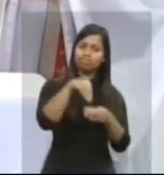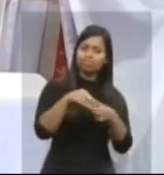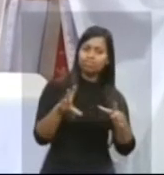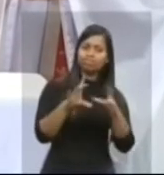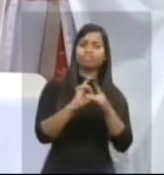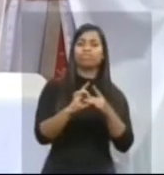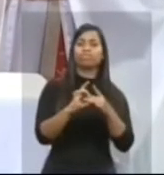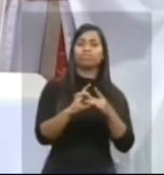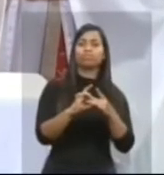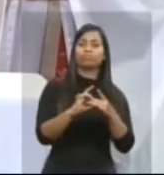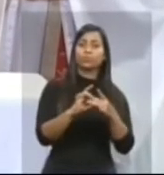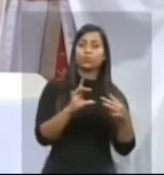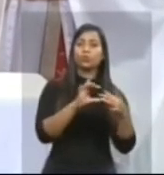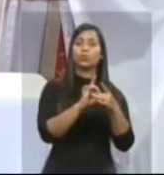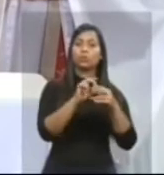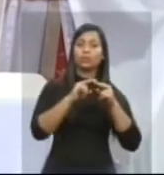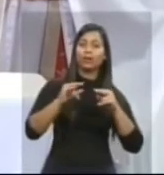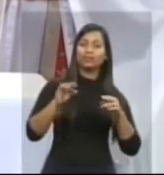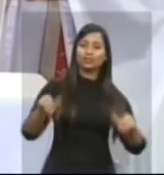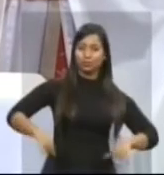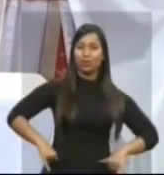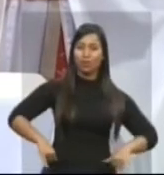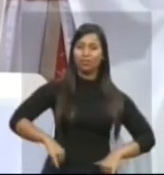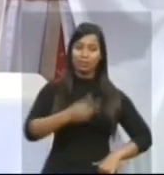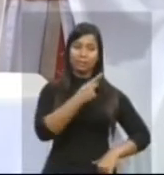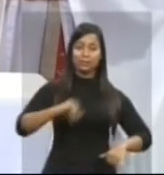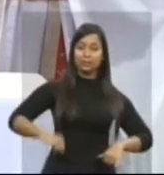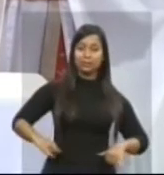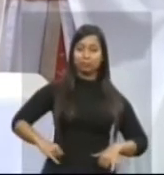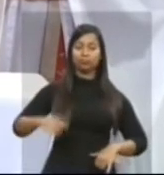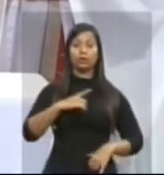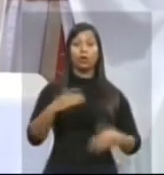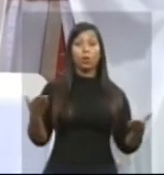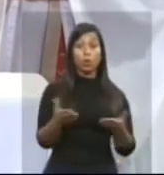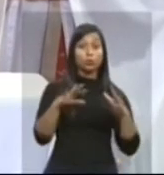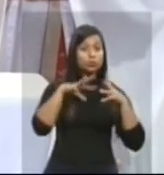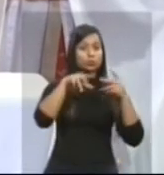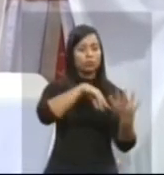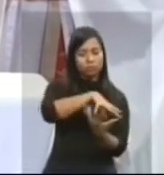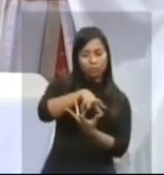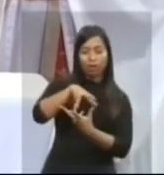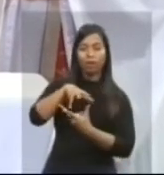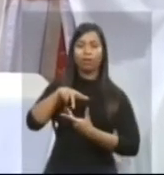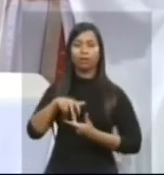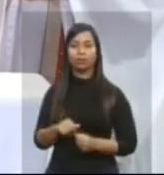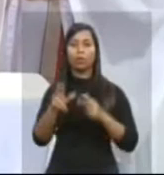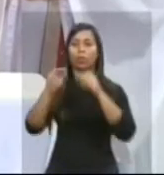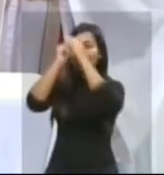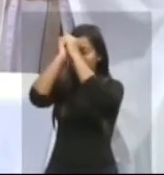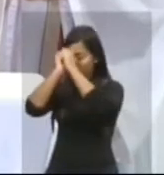e, unidos pela coroa do martírio, recebem hoje, por toda a terra,